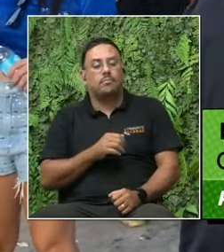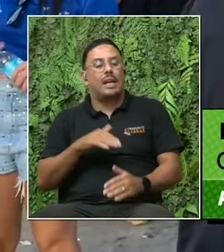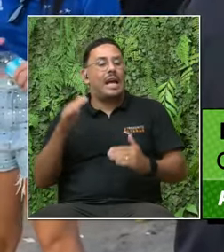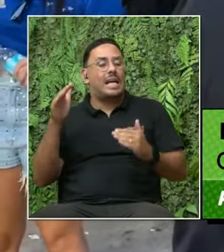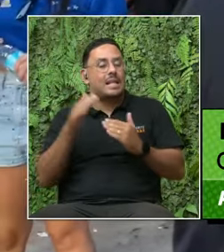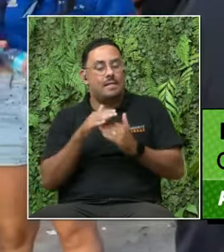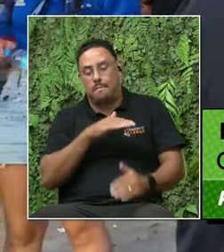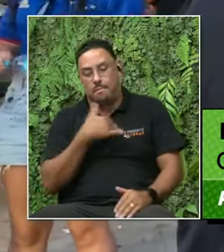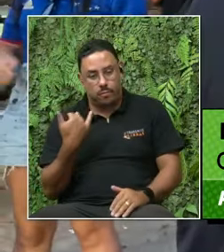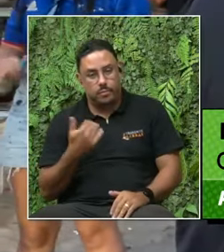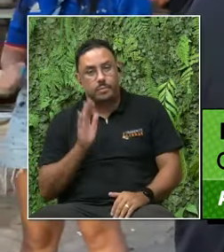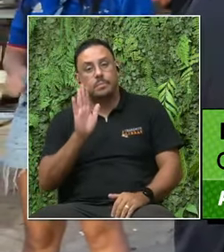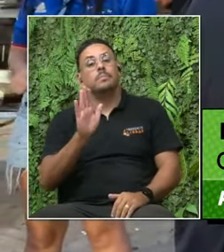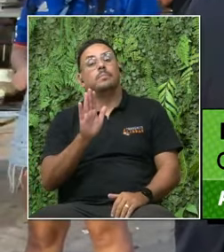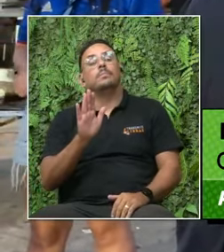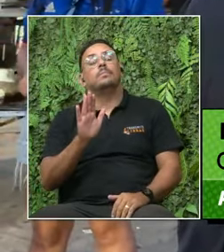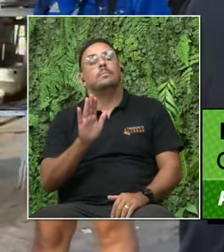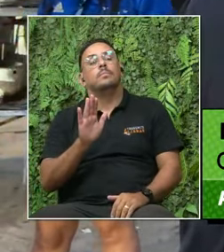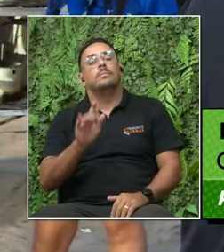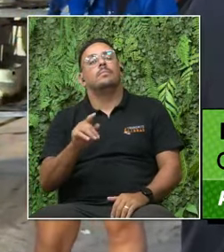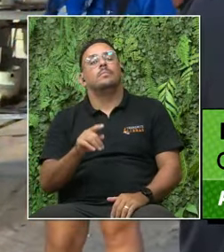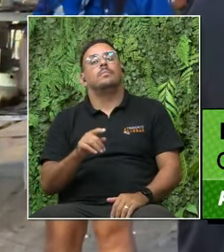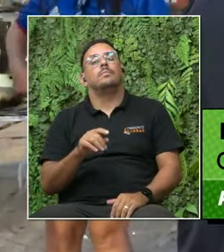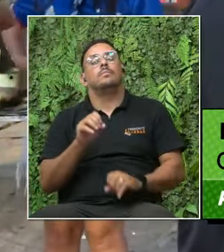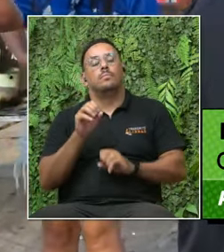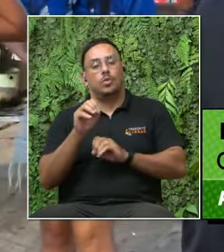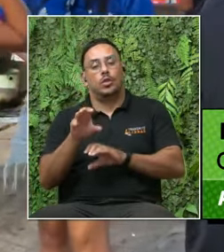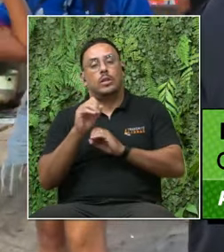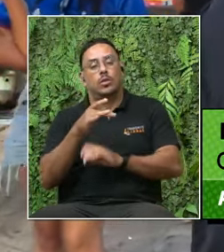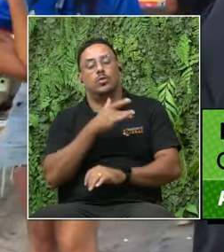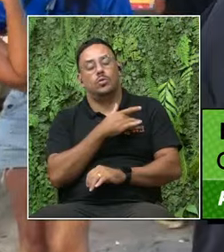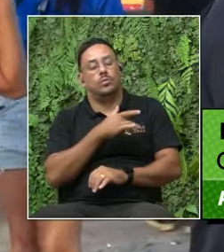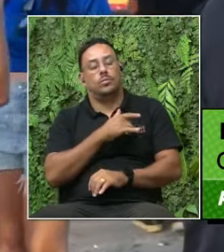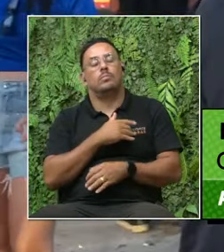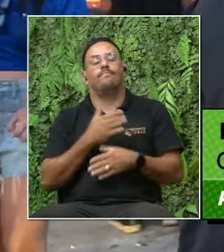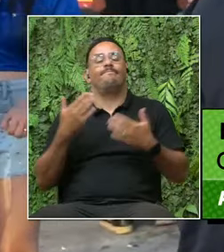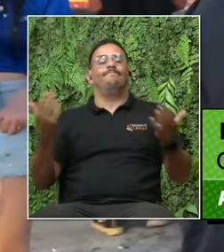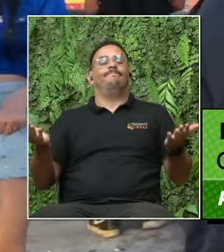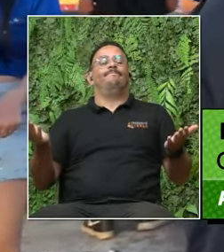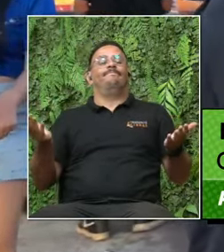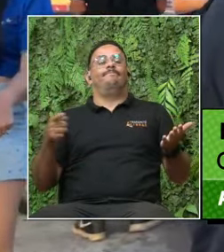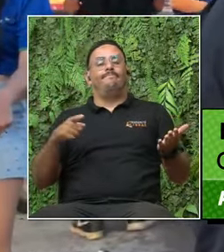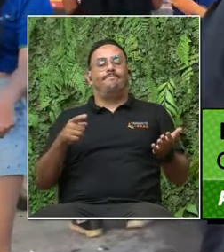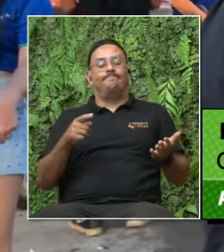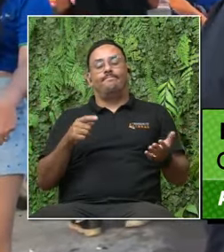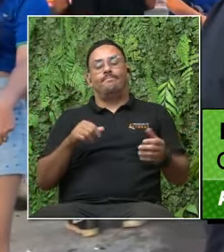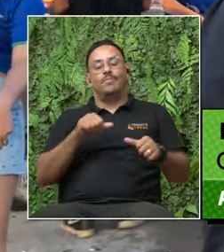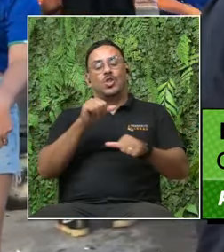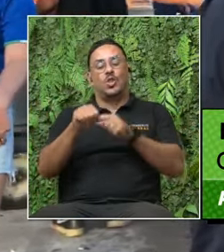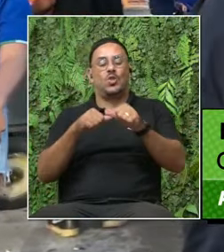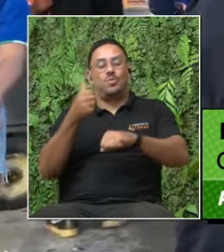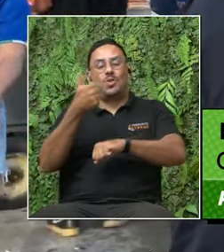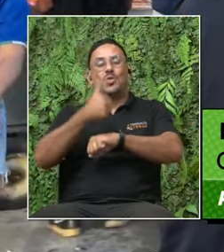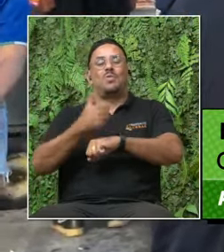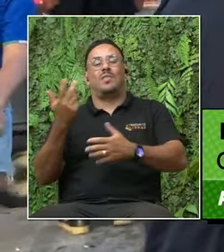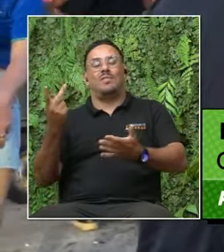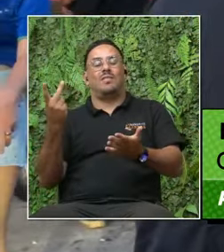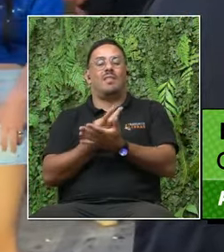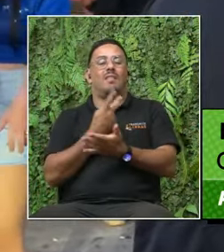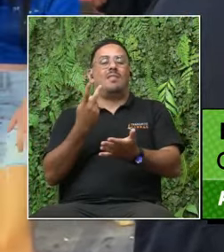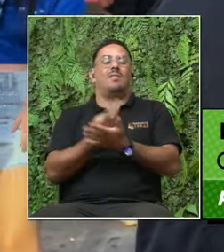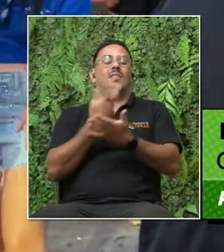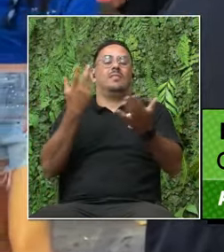morrer só que o o seguinte larc aão larc aão por cara olha as mexidas cara a mexida tá